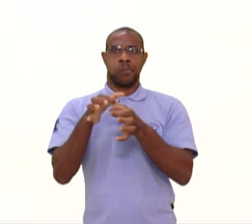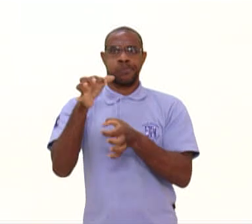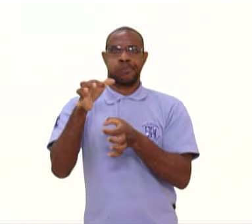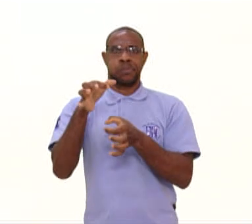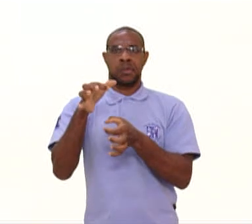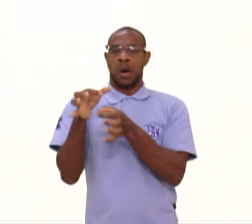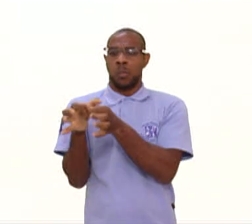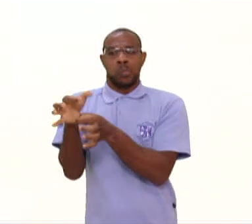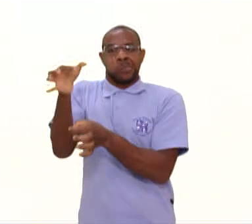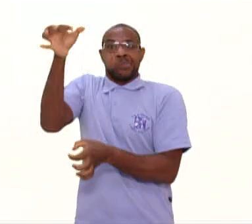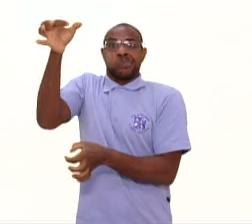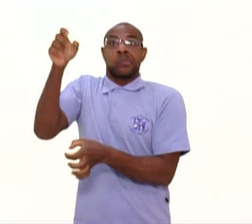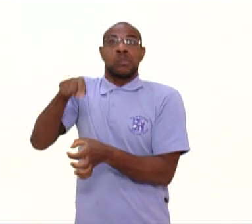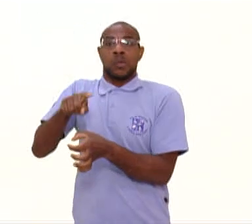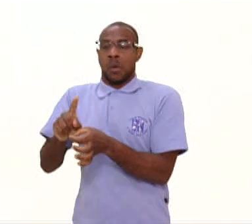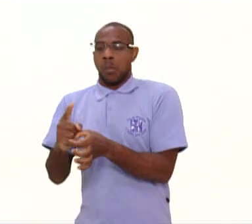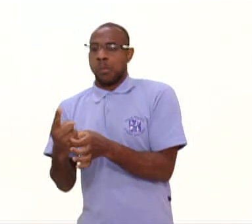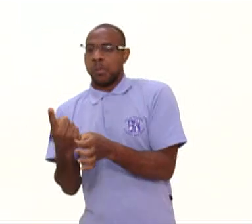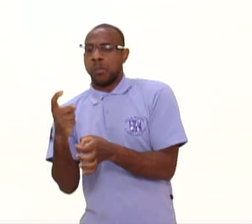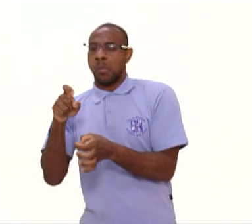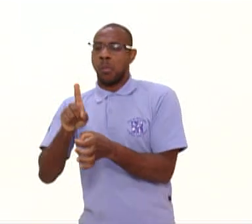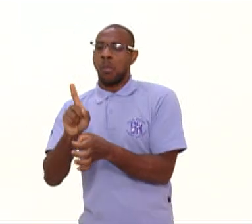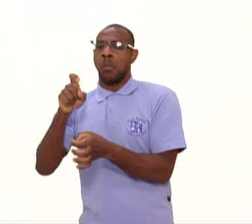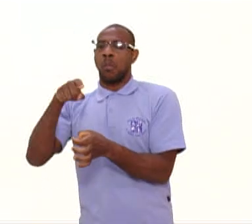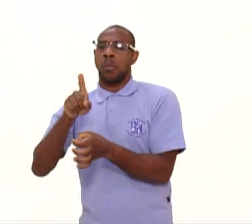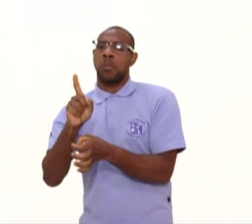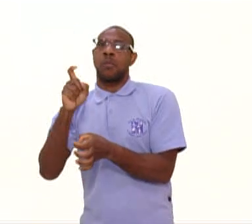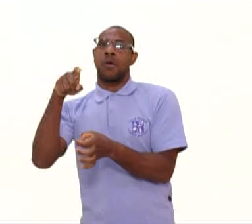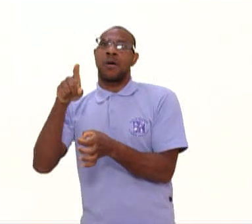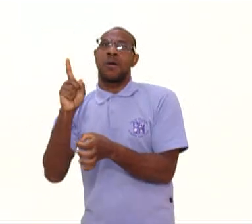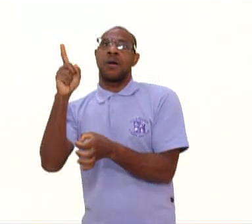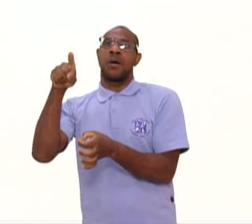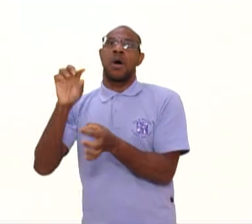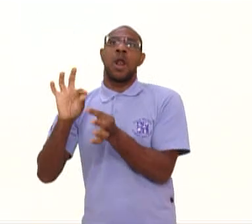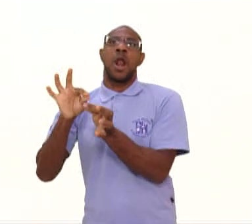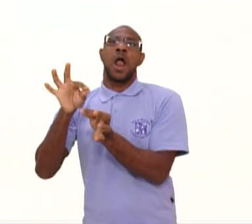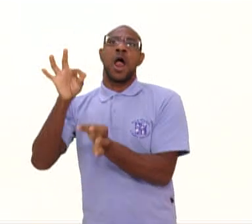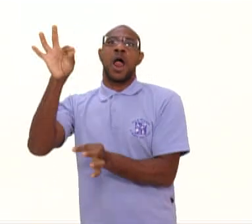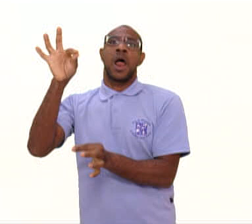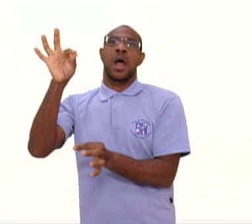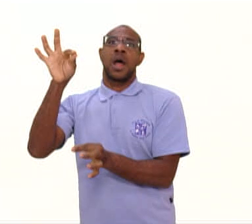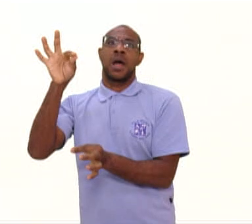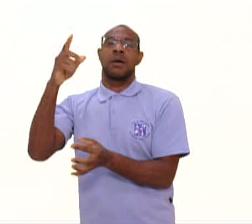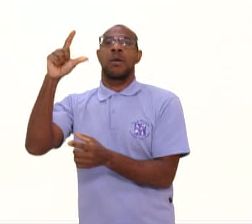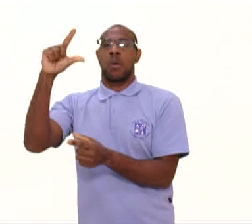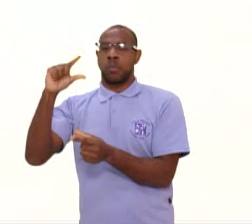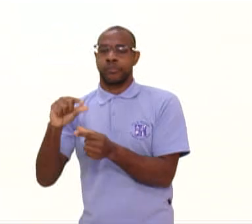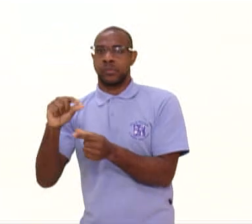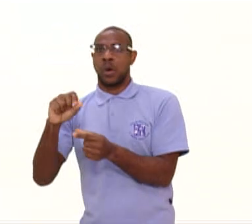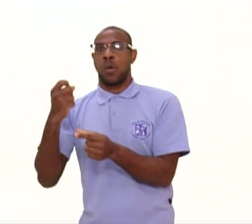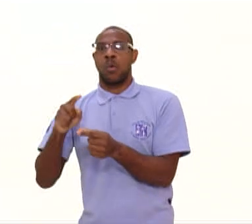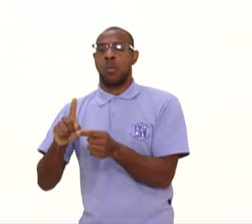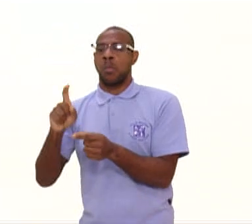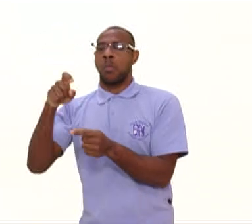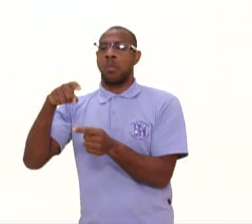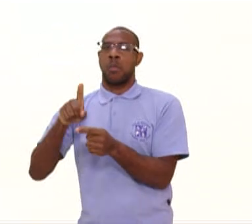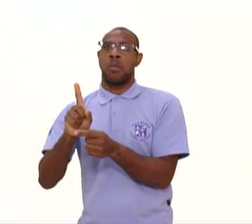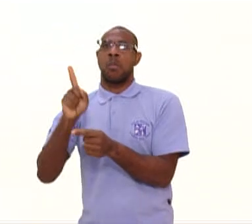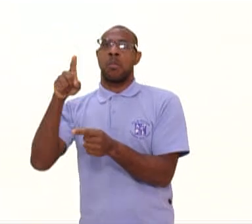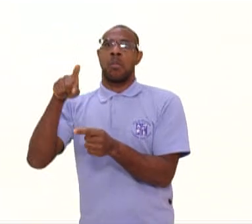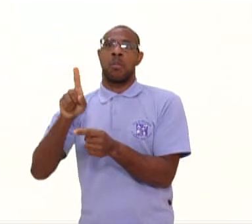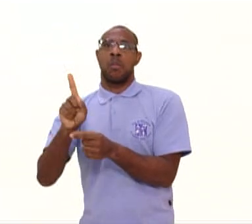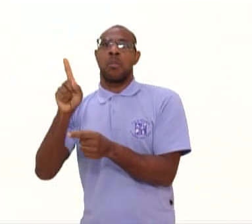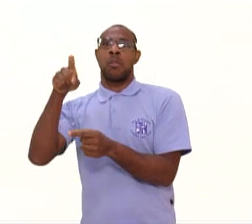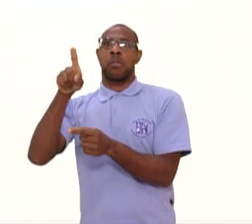um tubo longo nos dá uma onda sonora longa, possuindo um tom baixo ou baixa frequência. Definimos